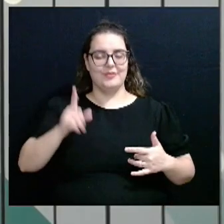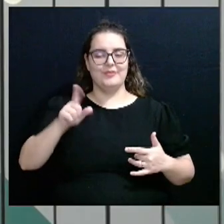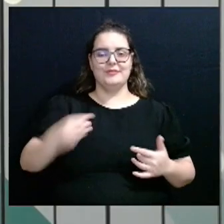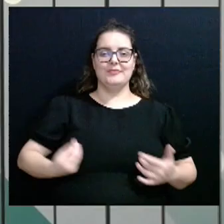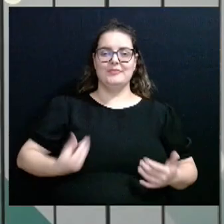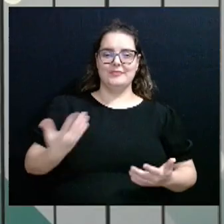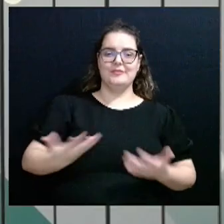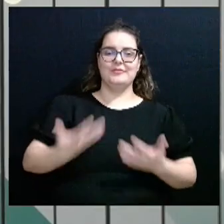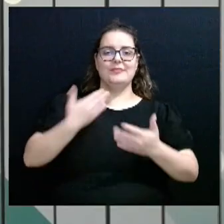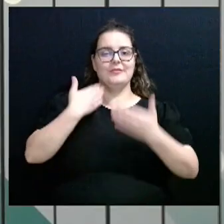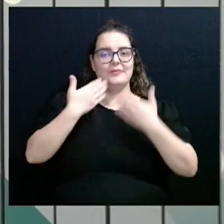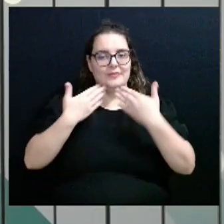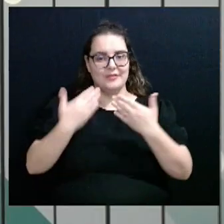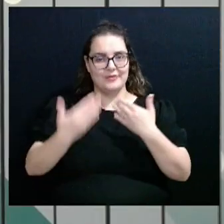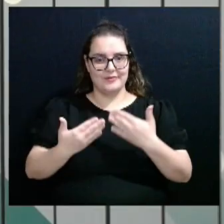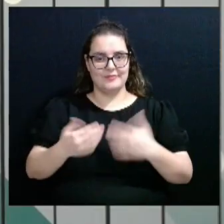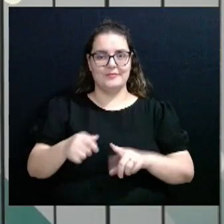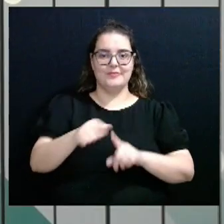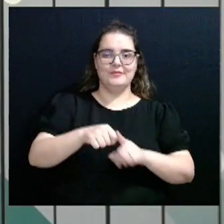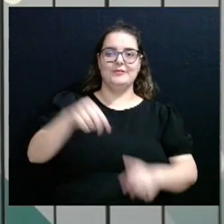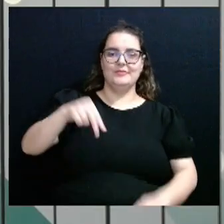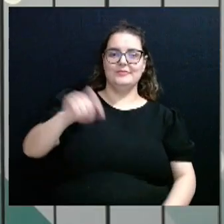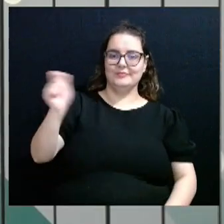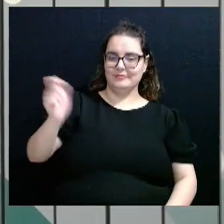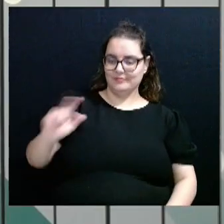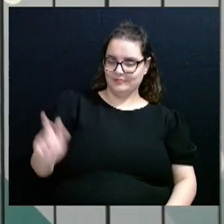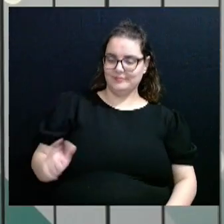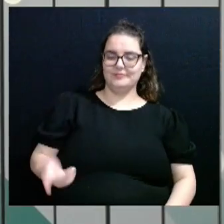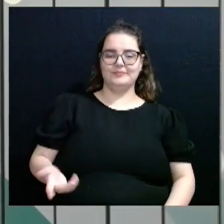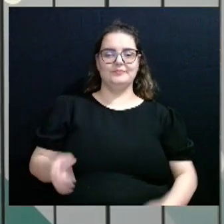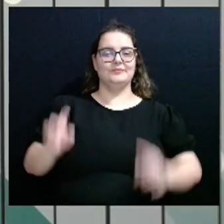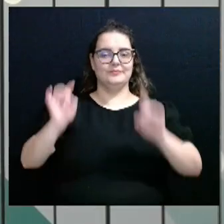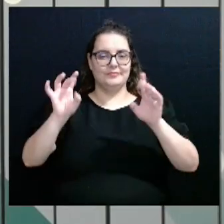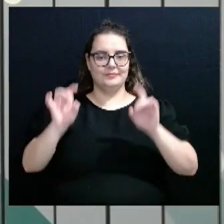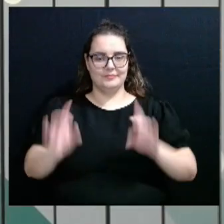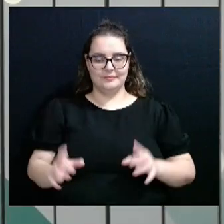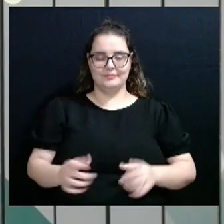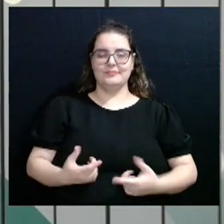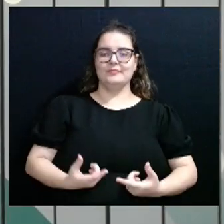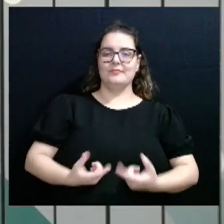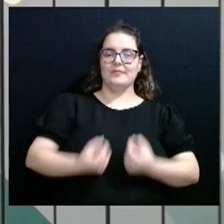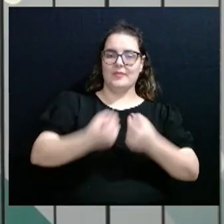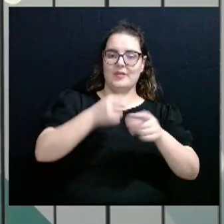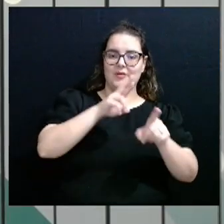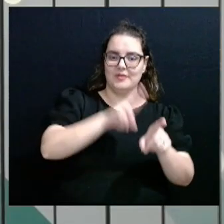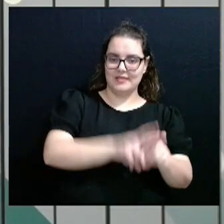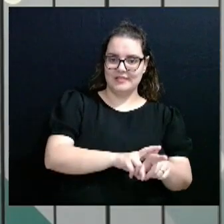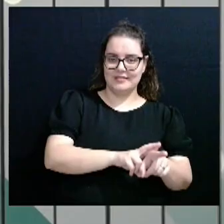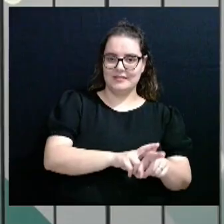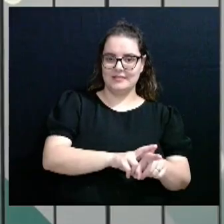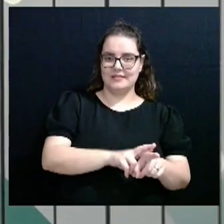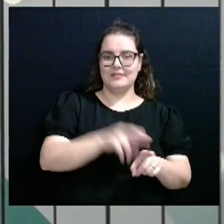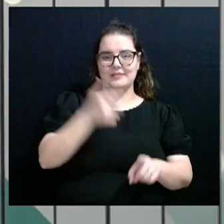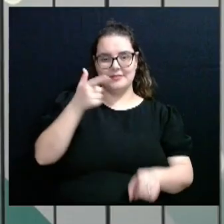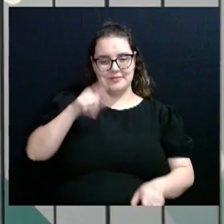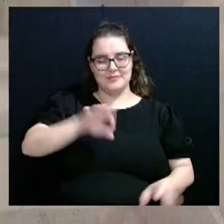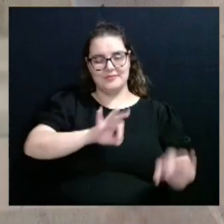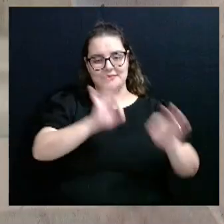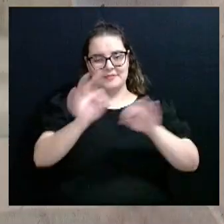falando sobre o Novembro Azul, em especial o câncer de próstata. Fique ligado, a gente volta já